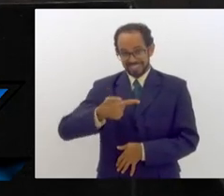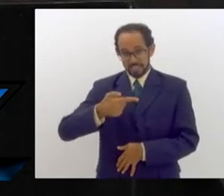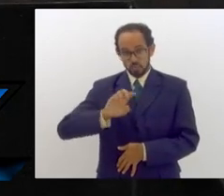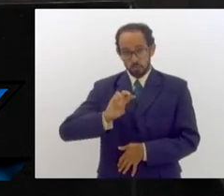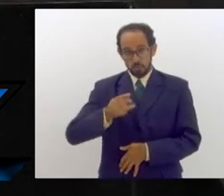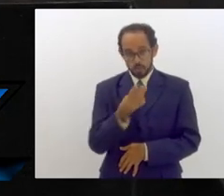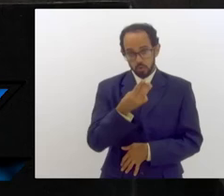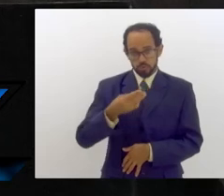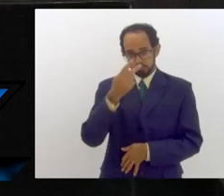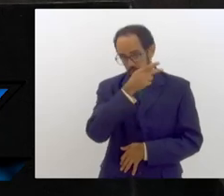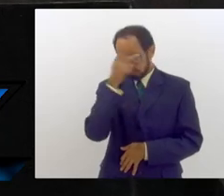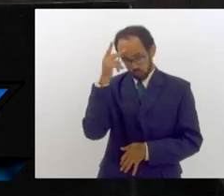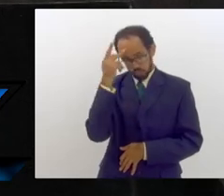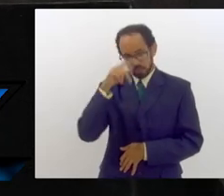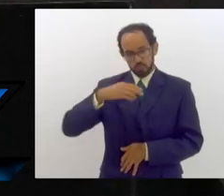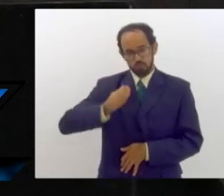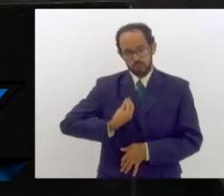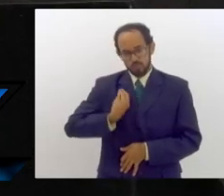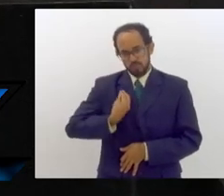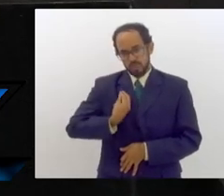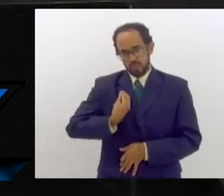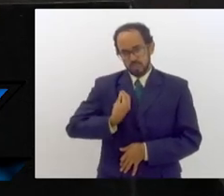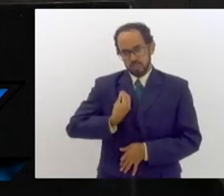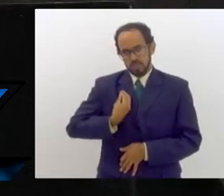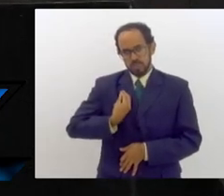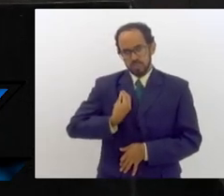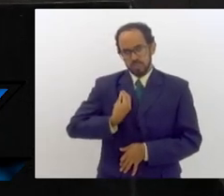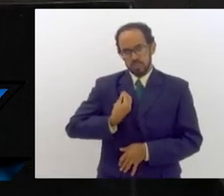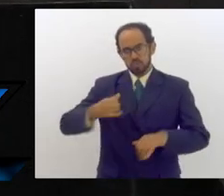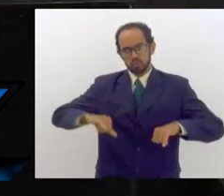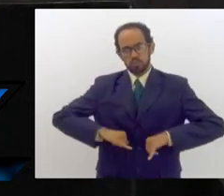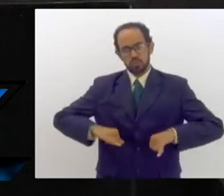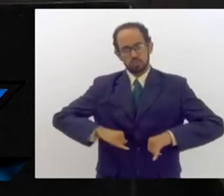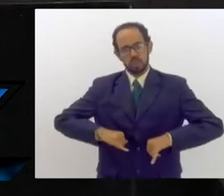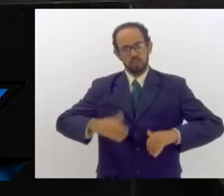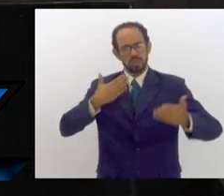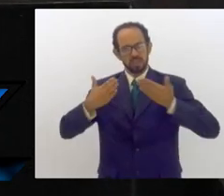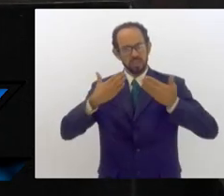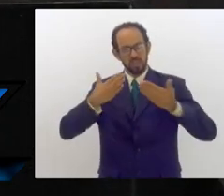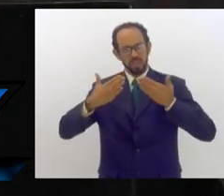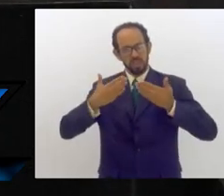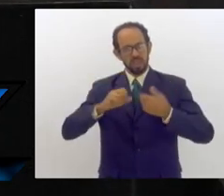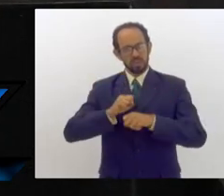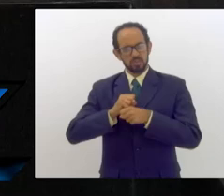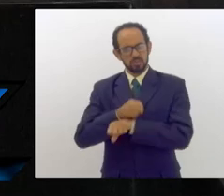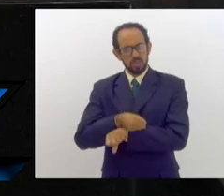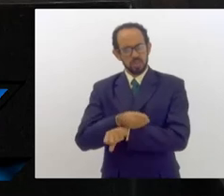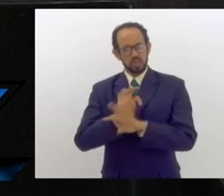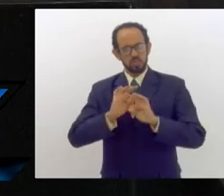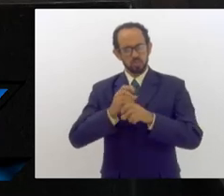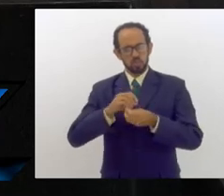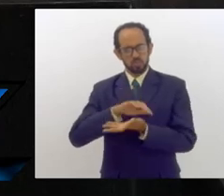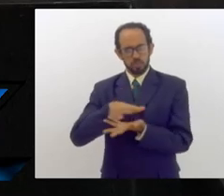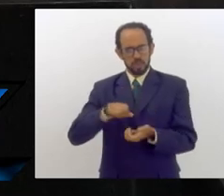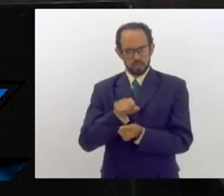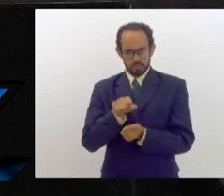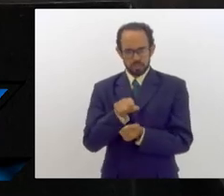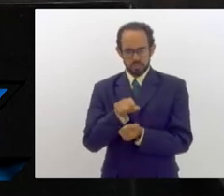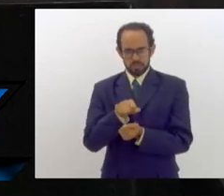vivem em condições análogos a escravidão em todo o planeta